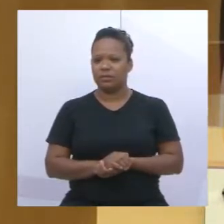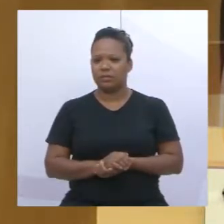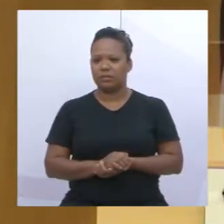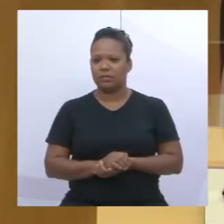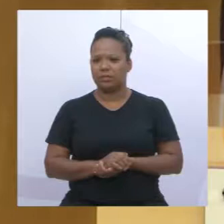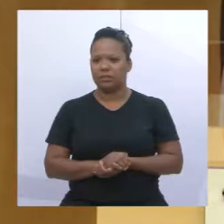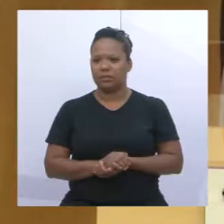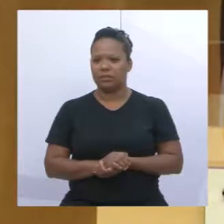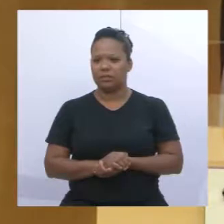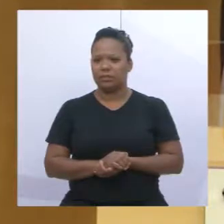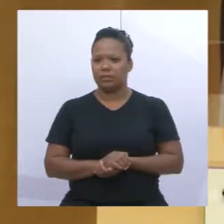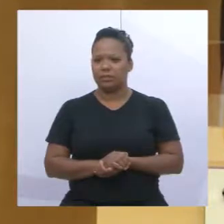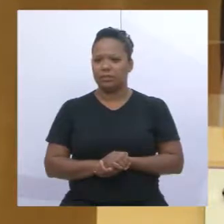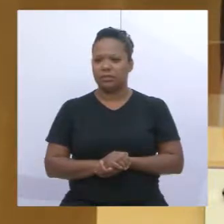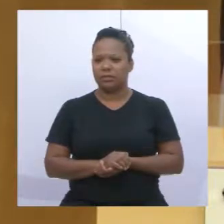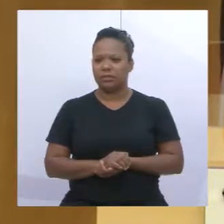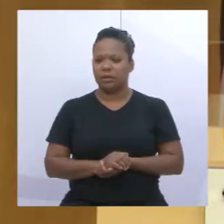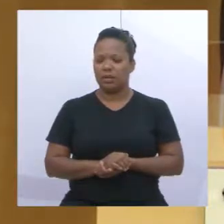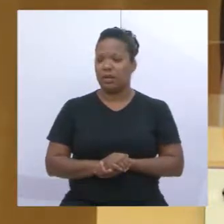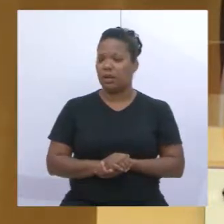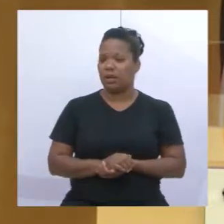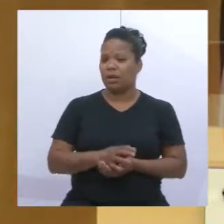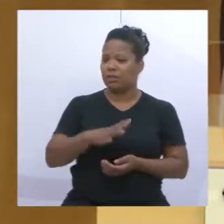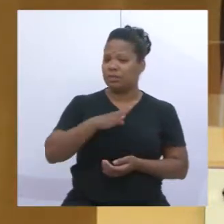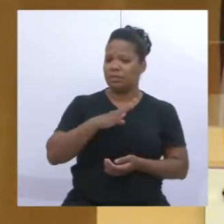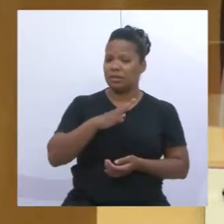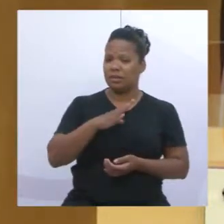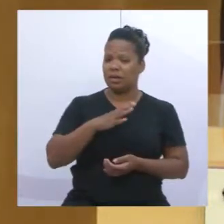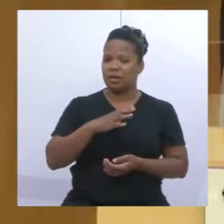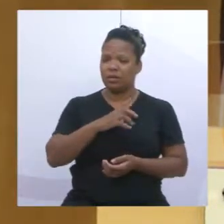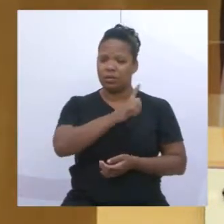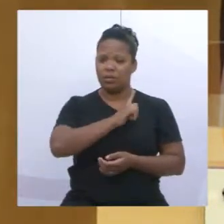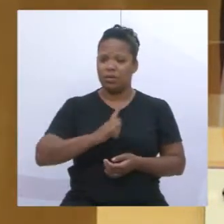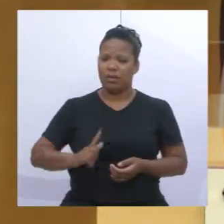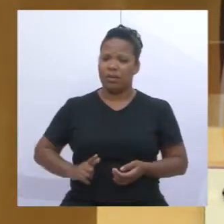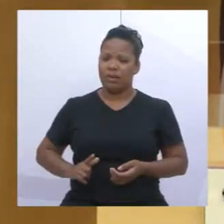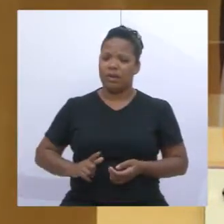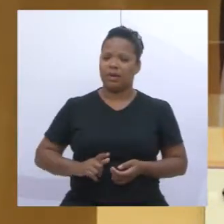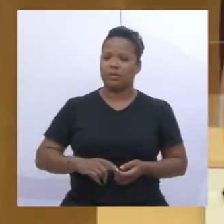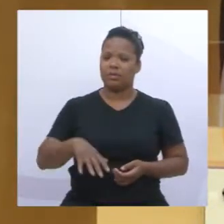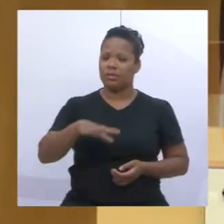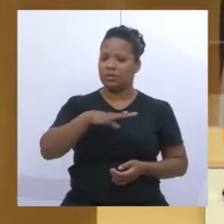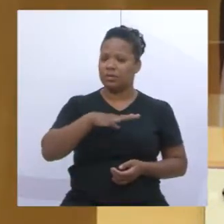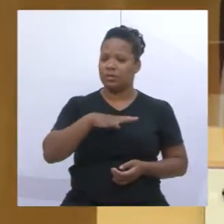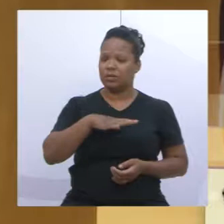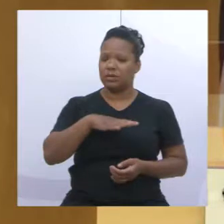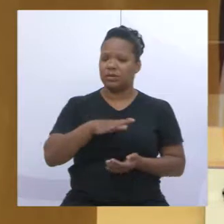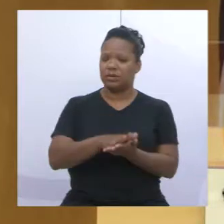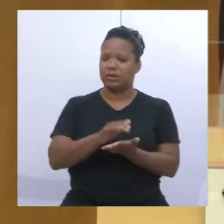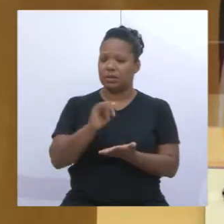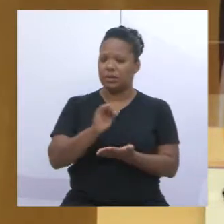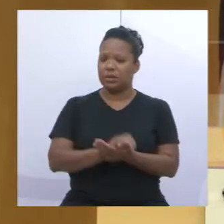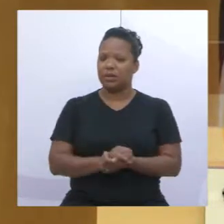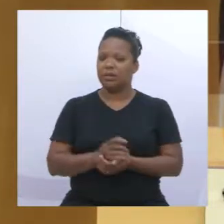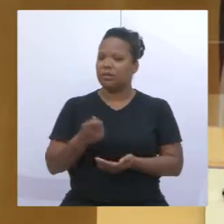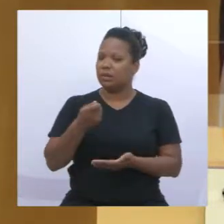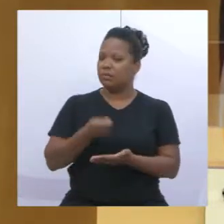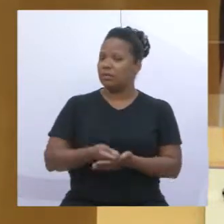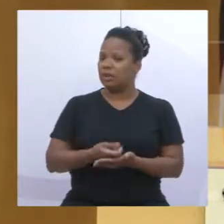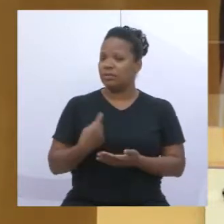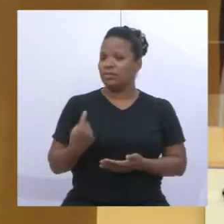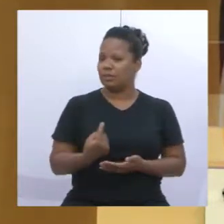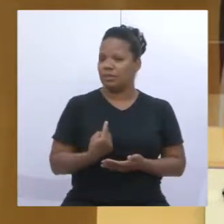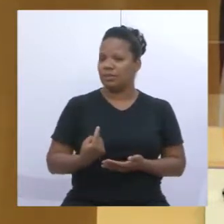quase que somente aí pelo município. Apesar da boa intenção do projeto, a ideia esbarra na lei de